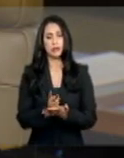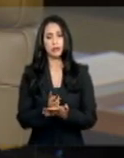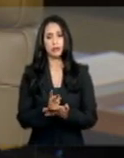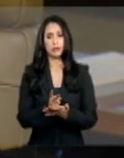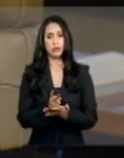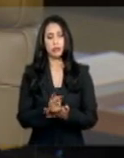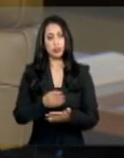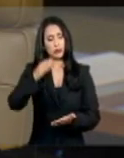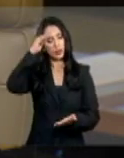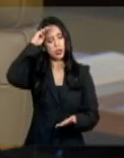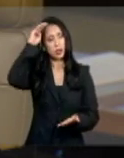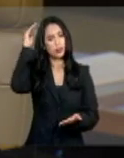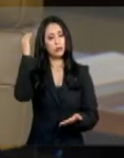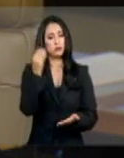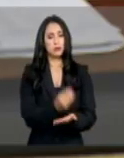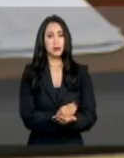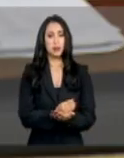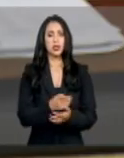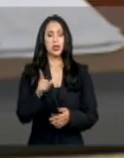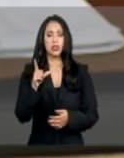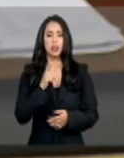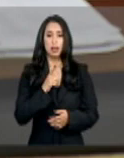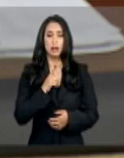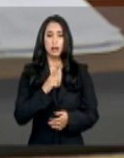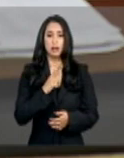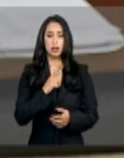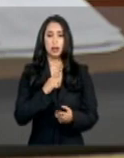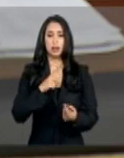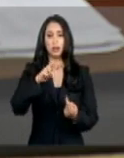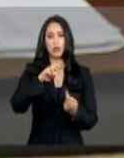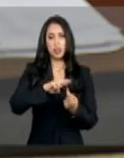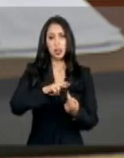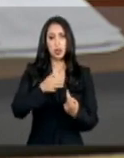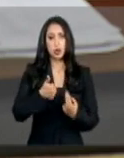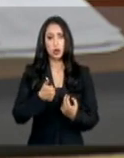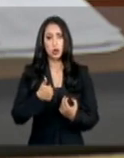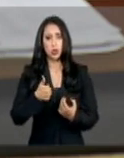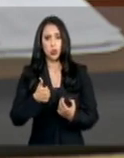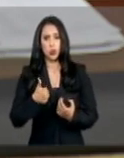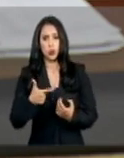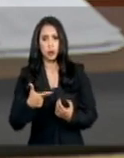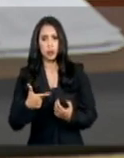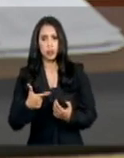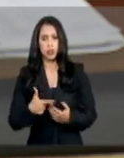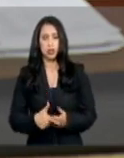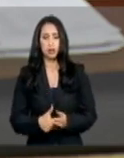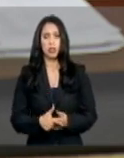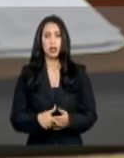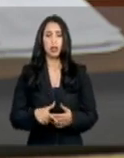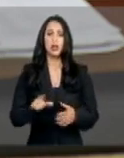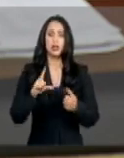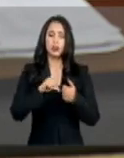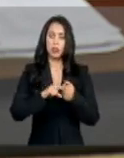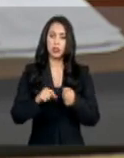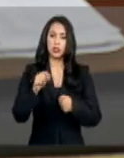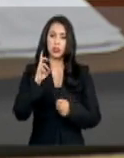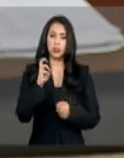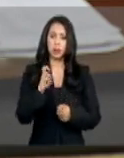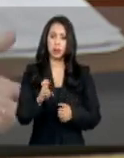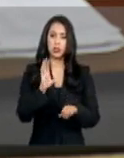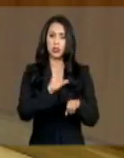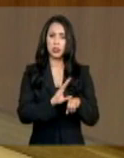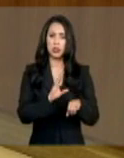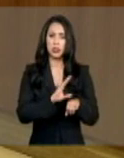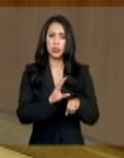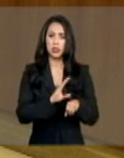obediente aos contei no inciso 12 do artigo 5º da constituição federal